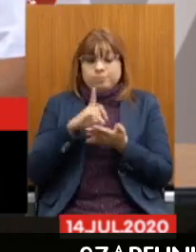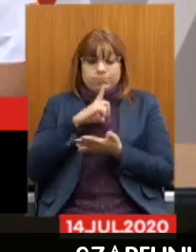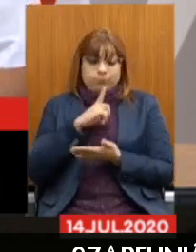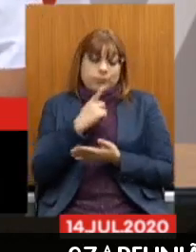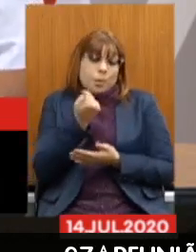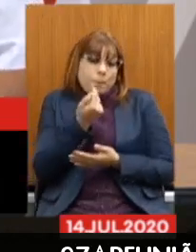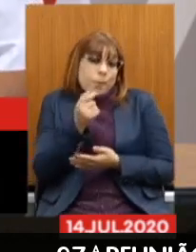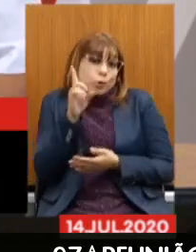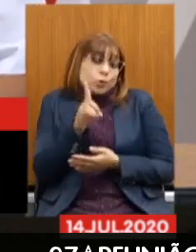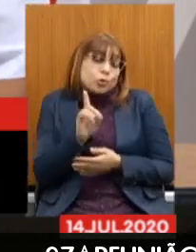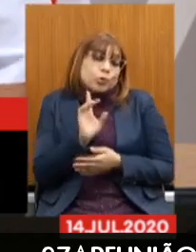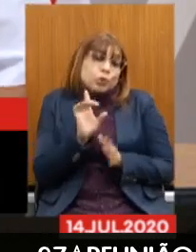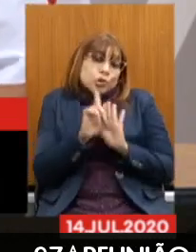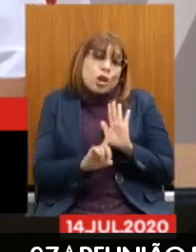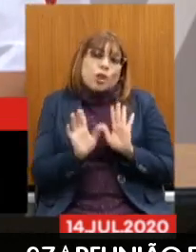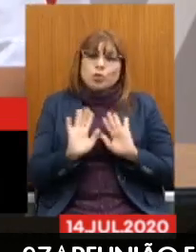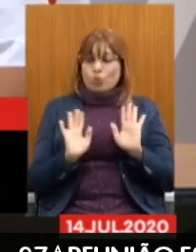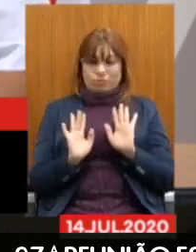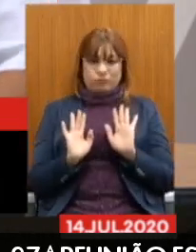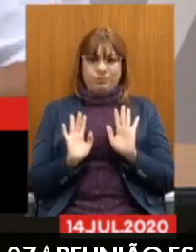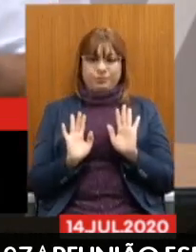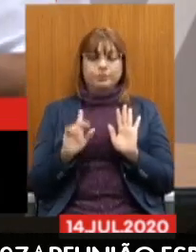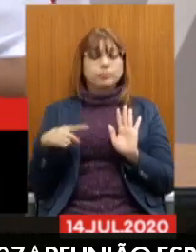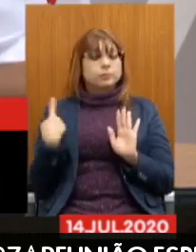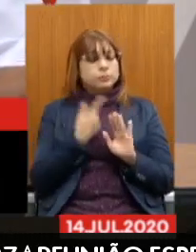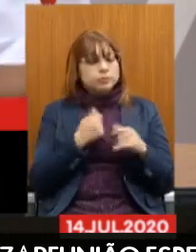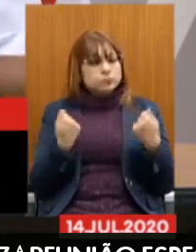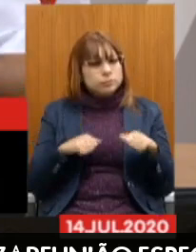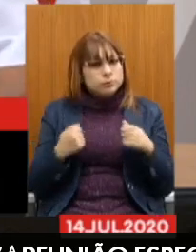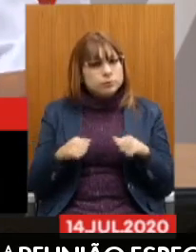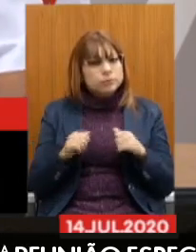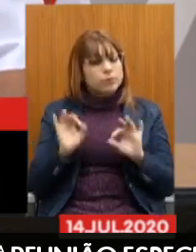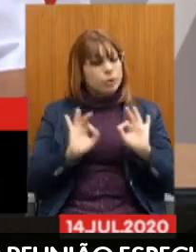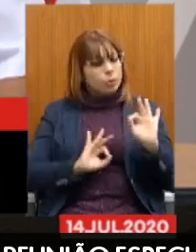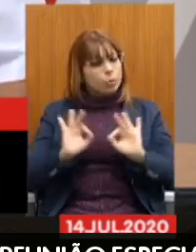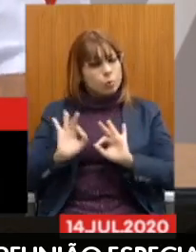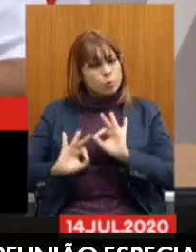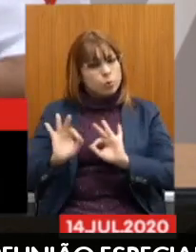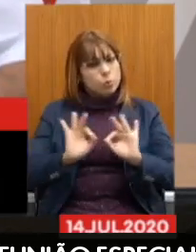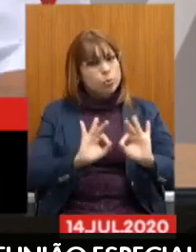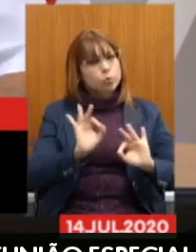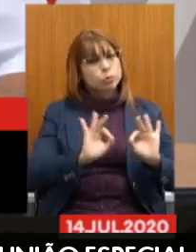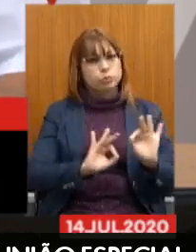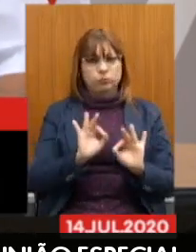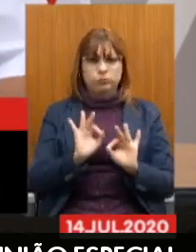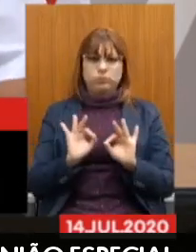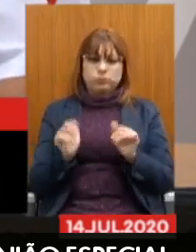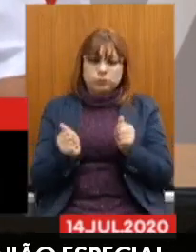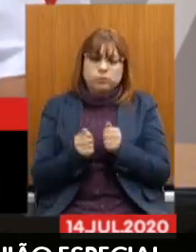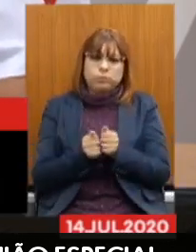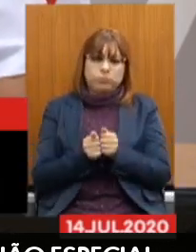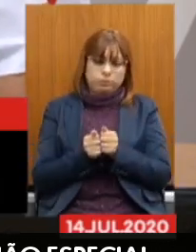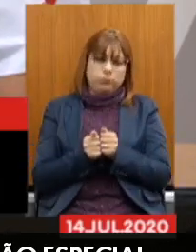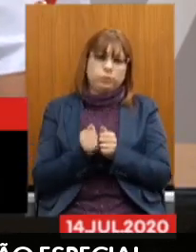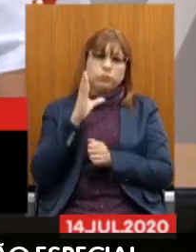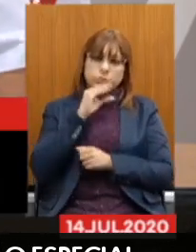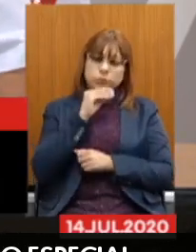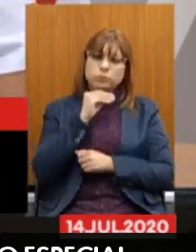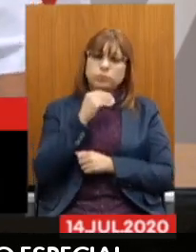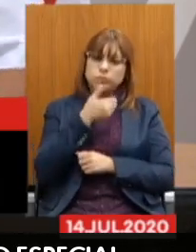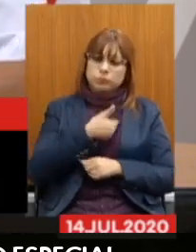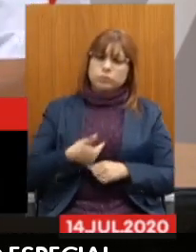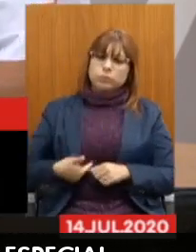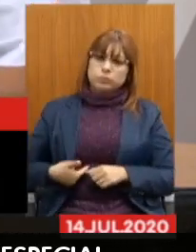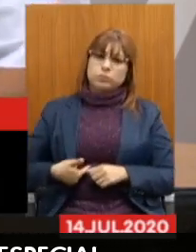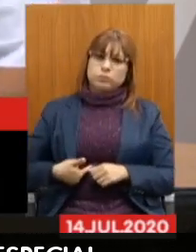direito. Então, precisamos realmente nos organizar enquanto servidores, nos organizar